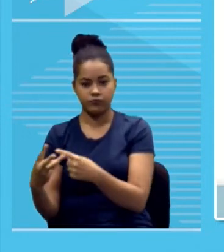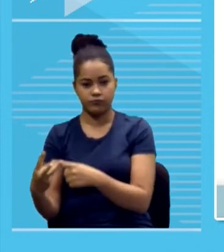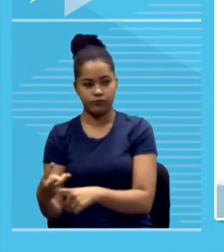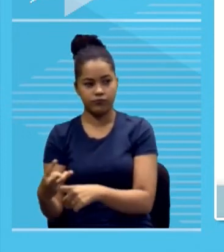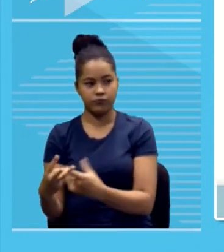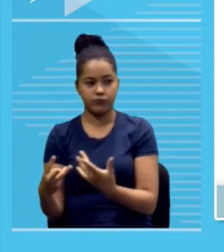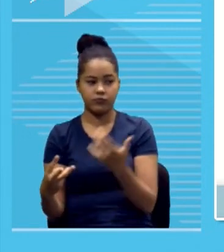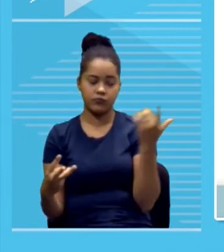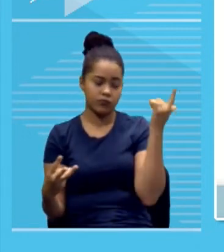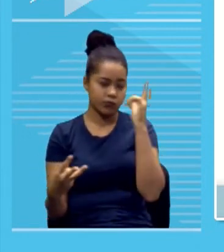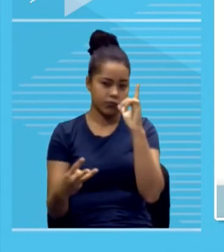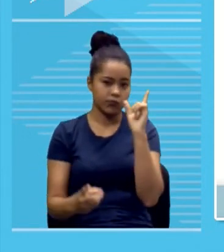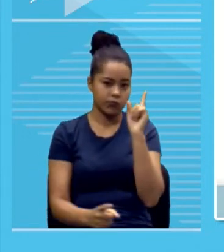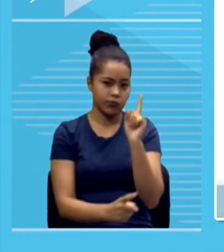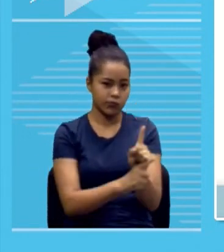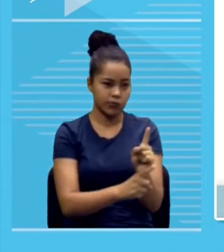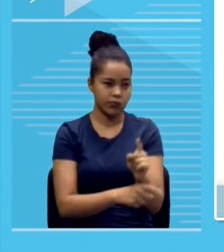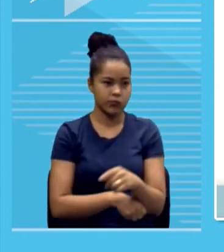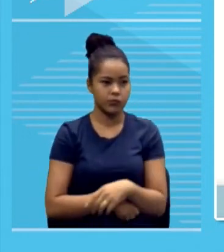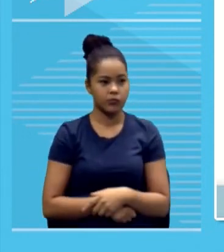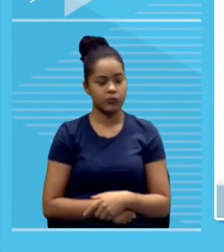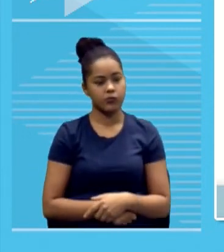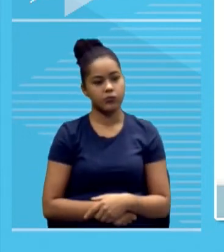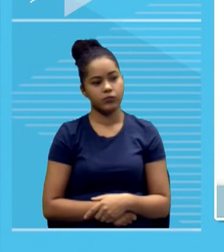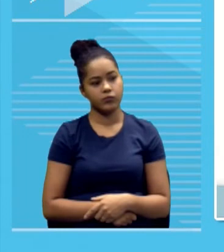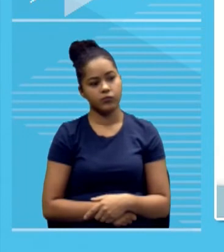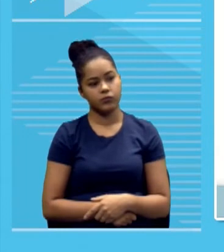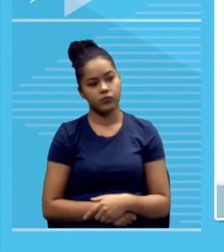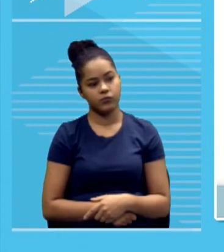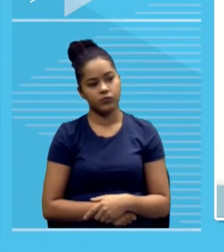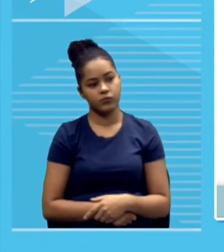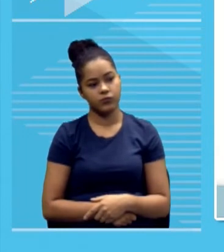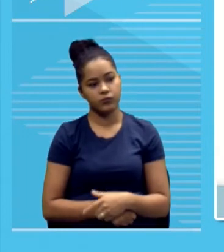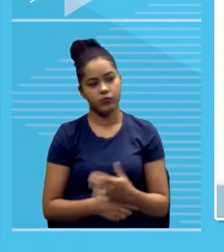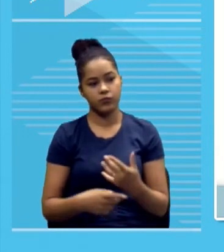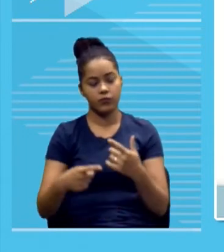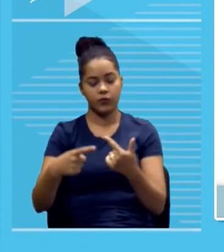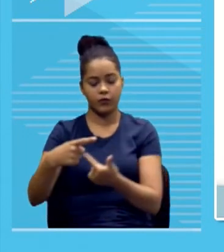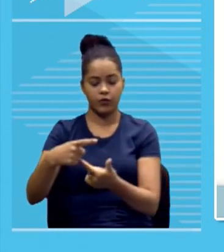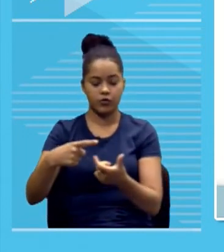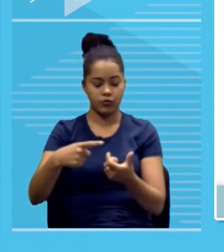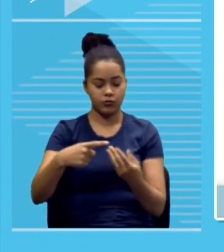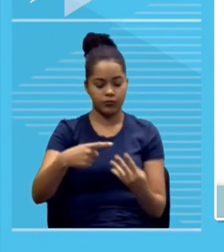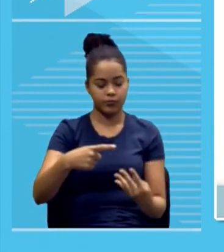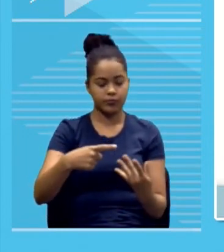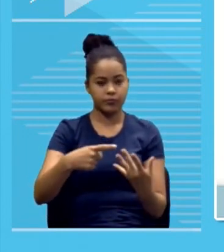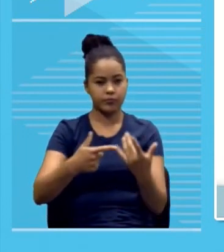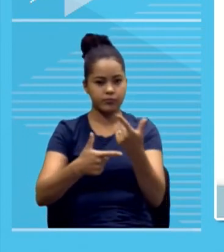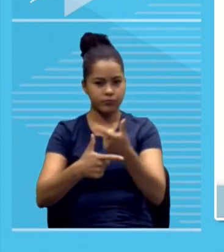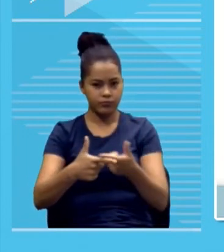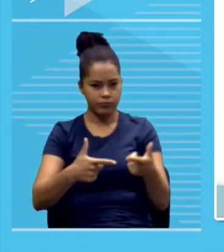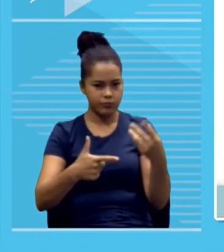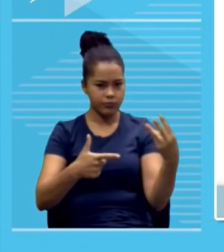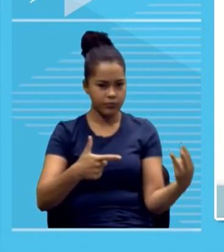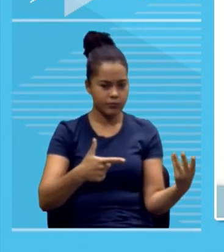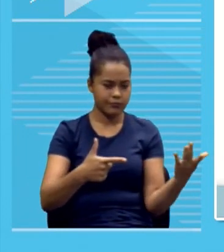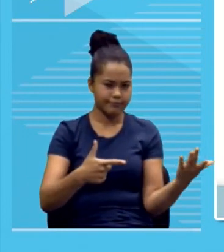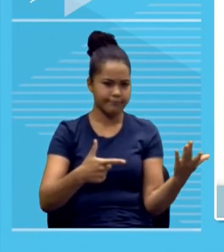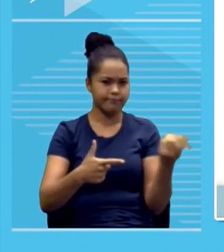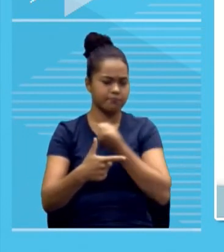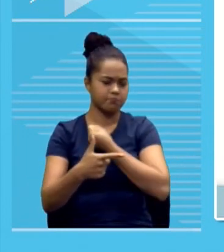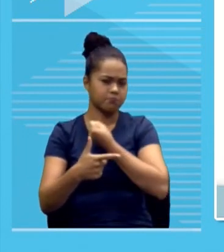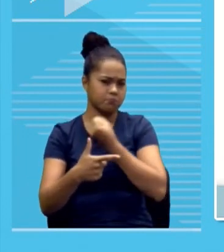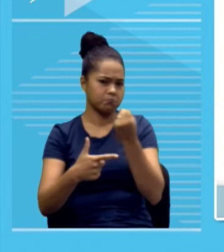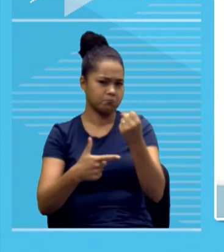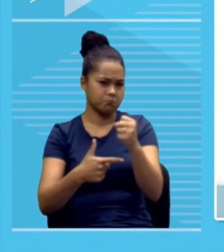dá certo. 8 vezes 3, 24. 24 dividido por 3 dá 8. Vezes 1